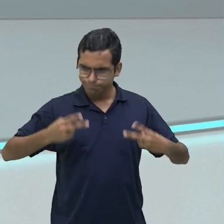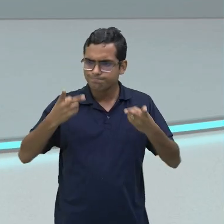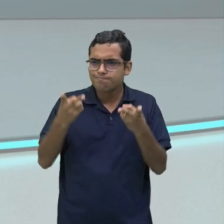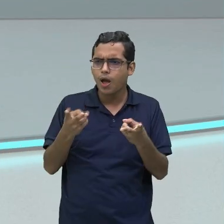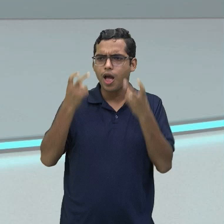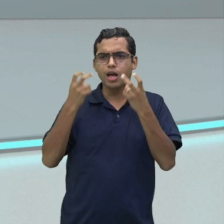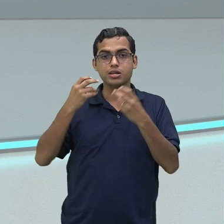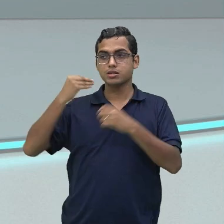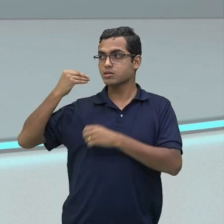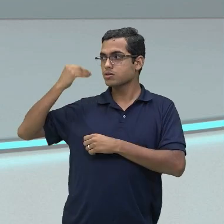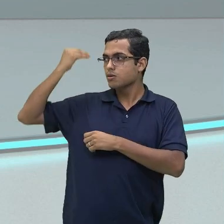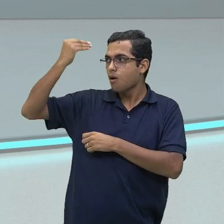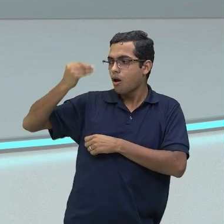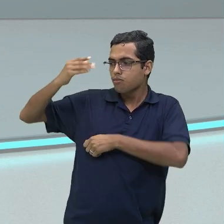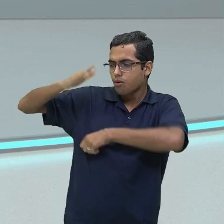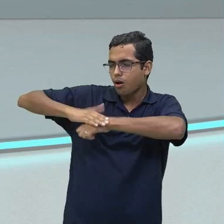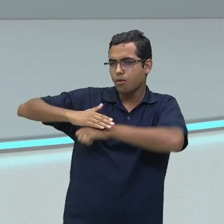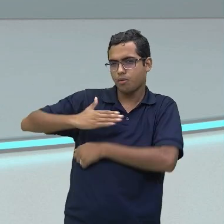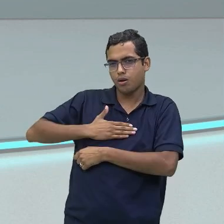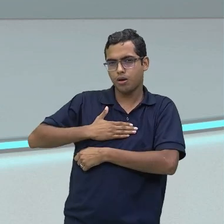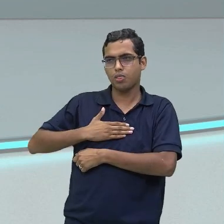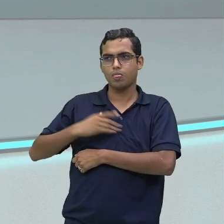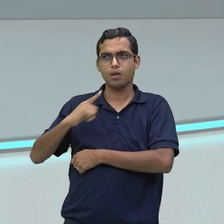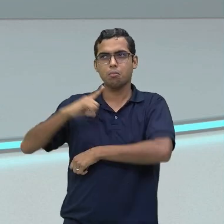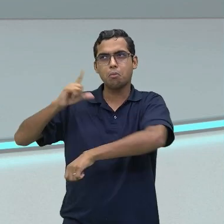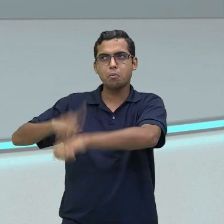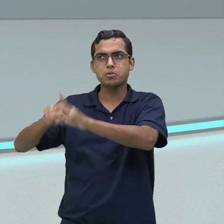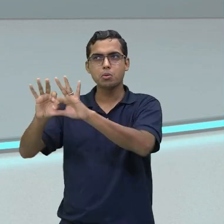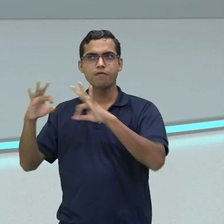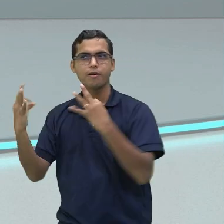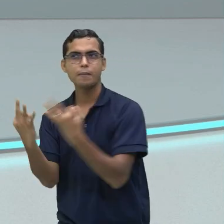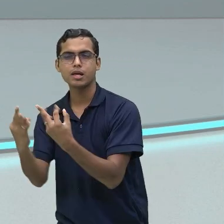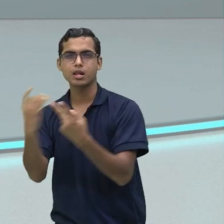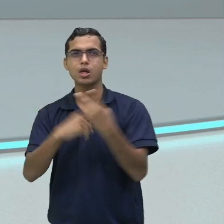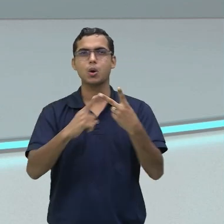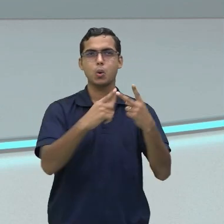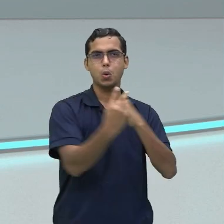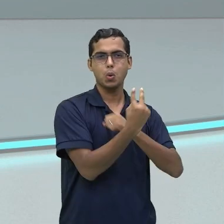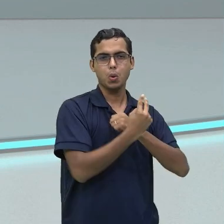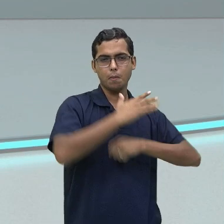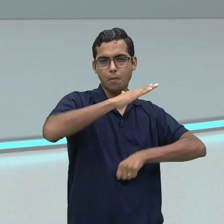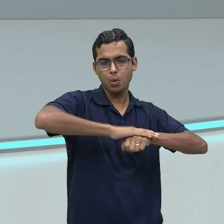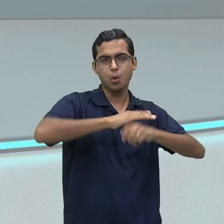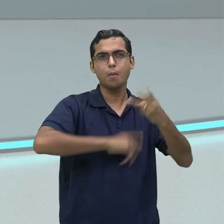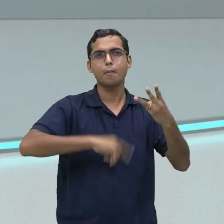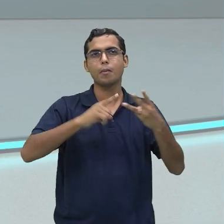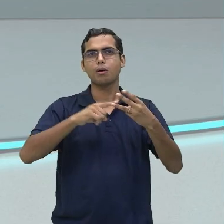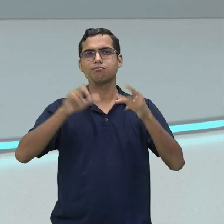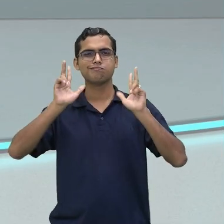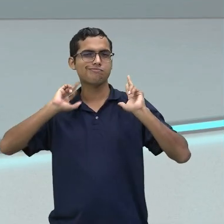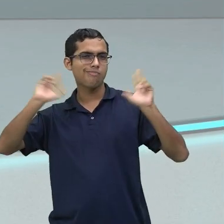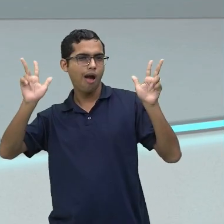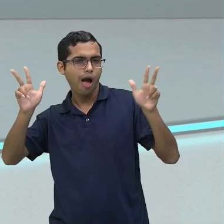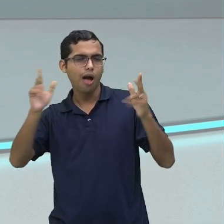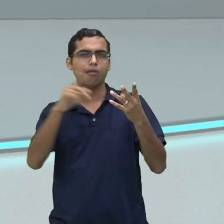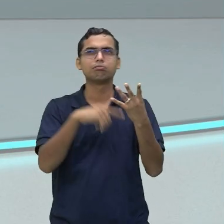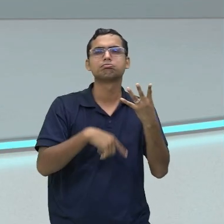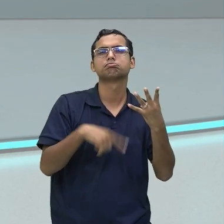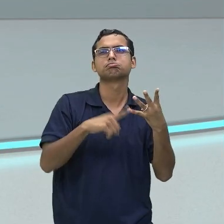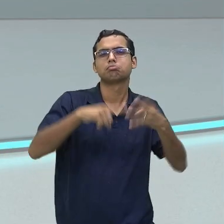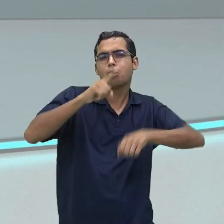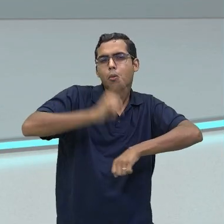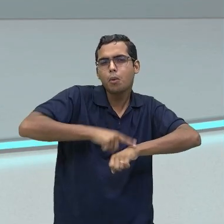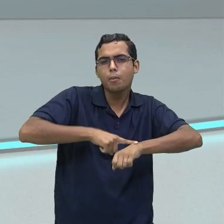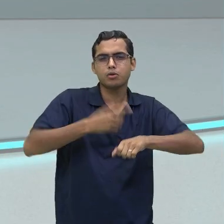mim, eu tenho um momento com a família, eu tenho um momento de autocuidado, de lazer. Quando a gente fala da corporeidade, é